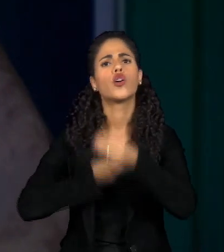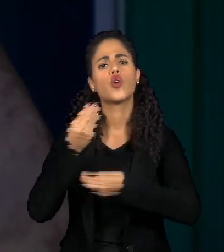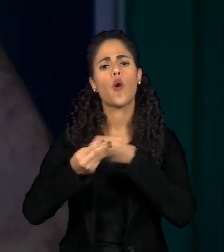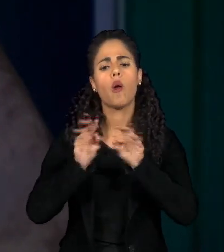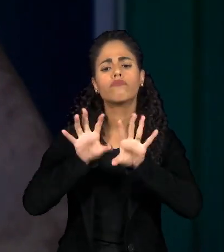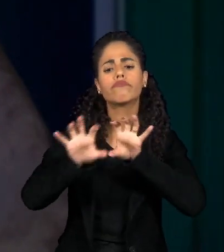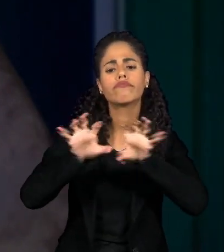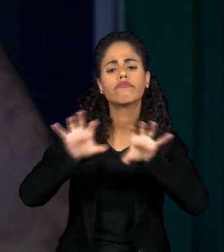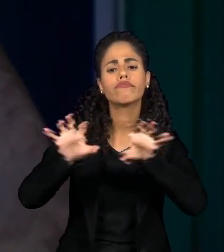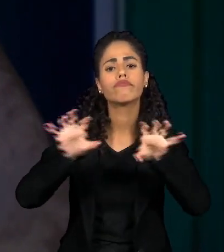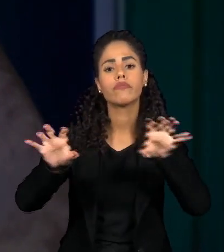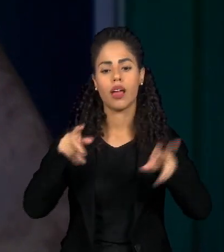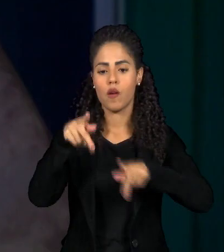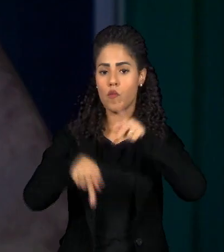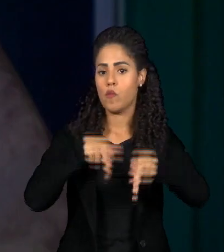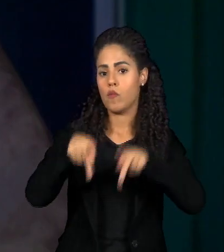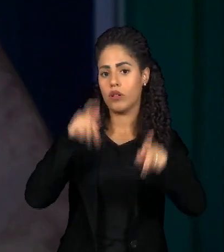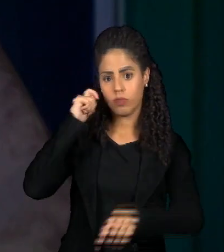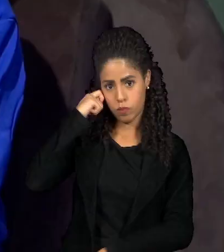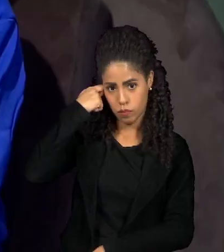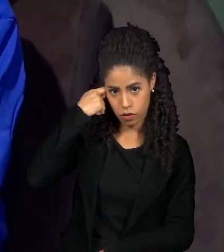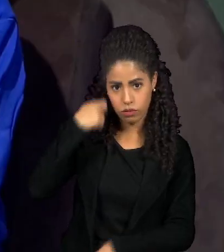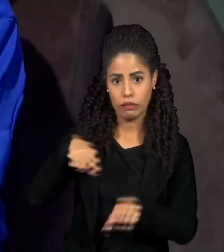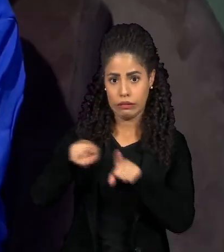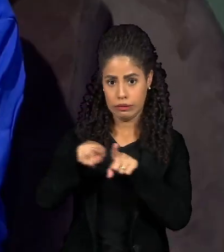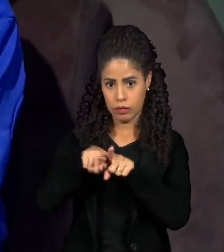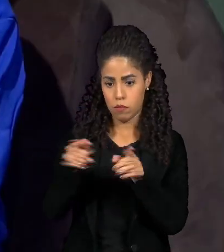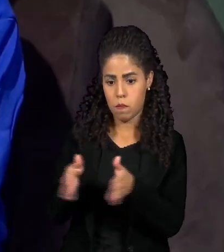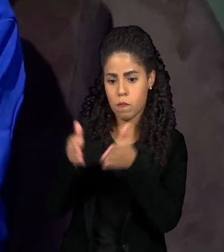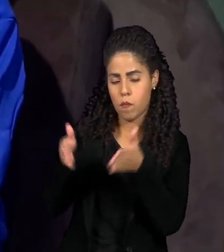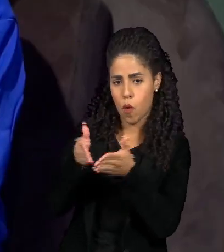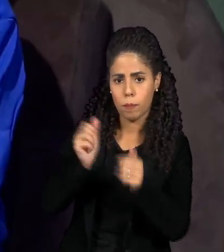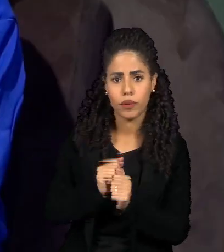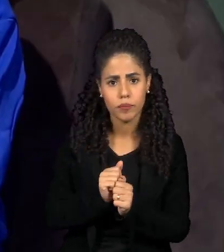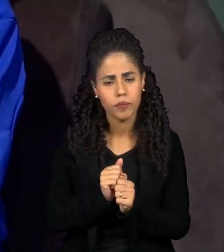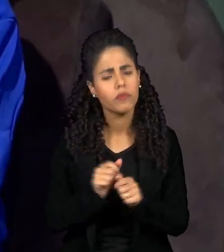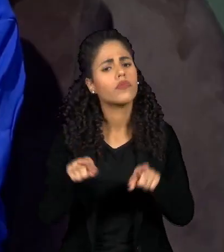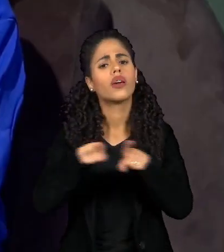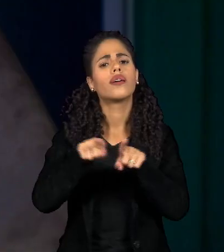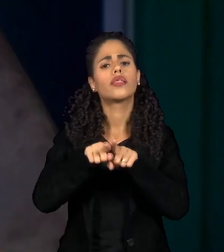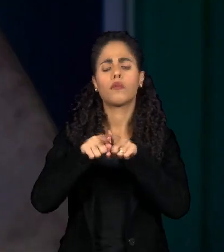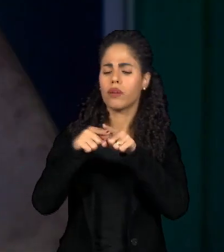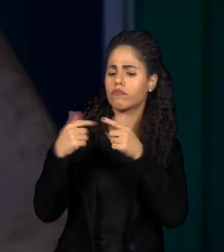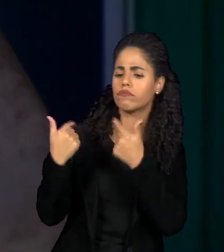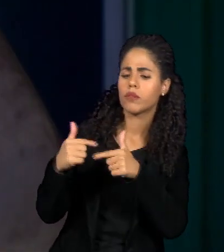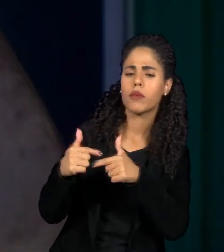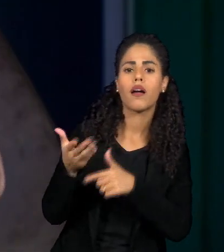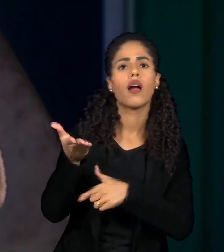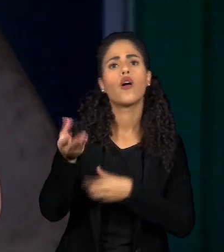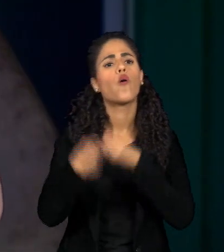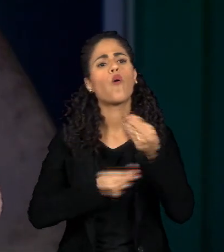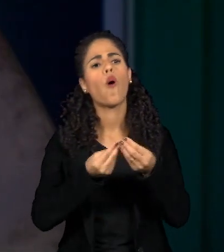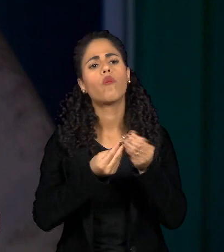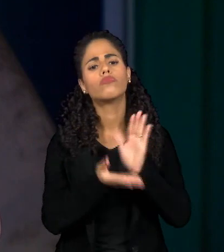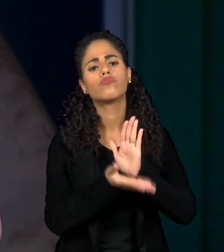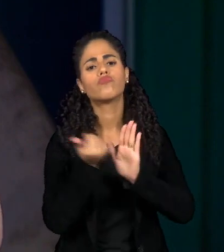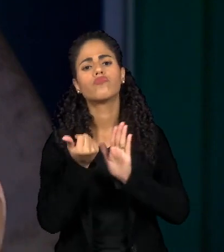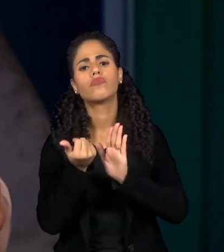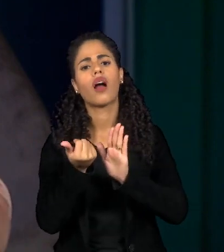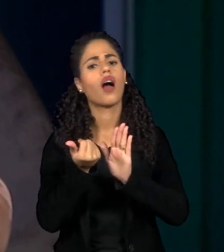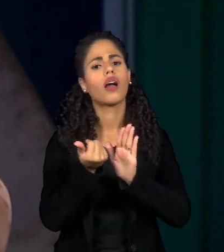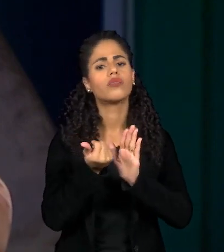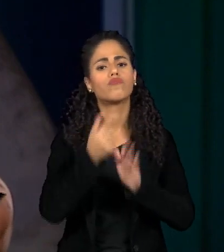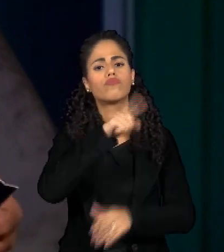afeta diretamente a população negra e vulnerável. E quando tratamos de emprego, os negros estão incluídos ou estão fora